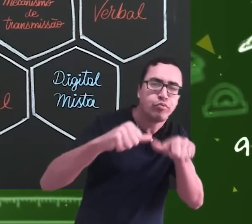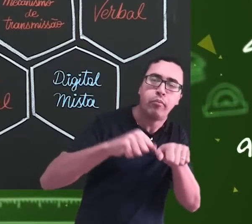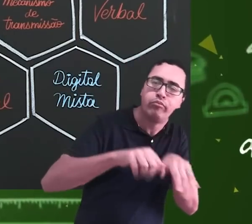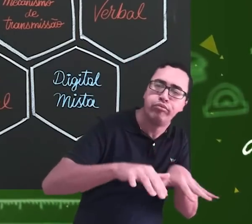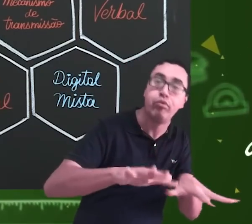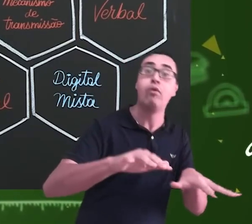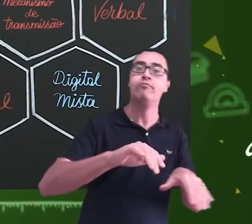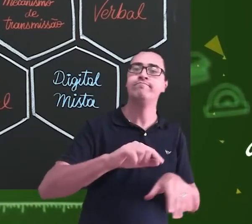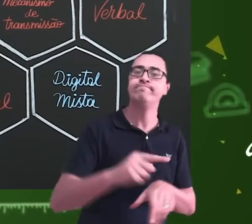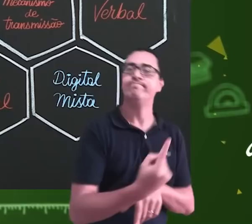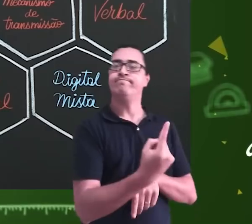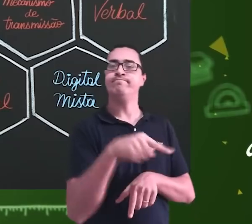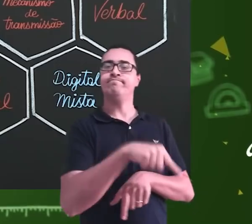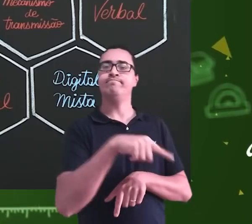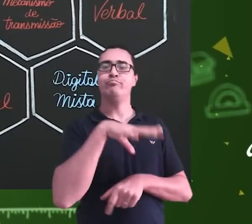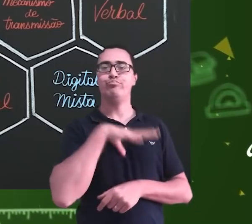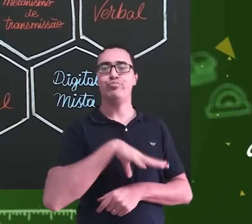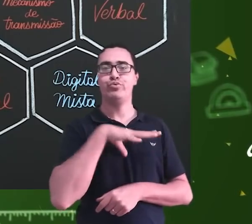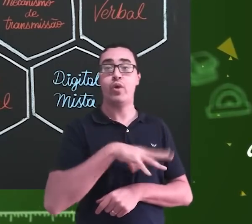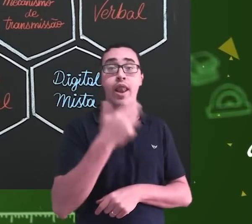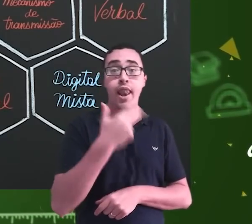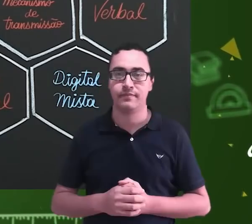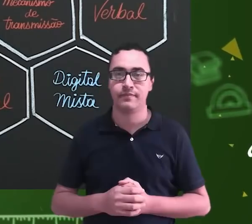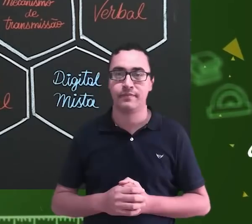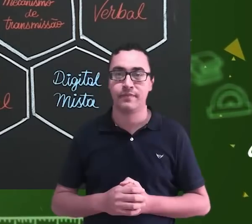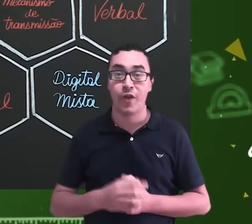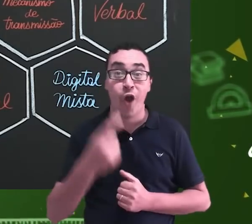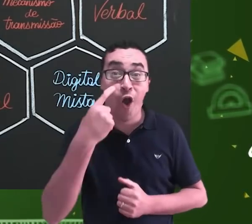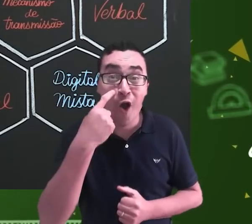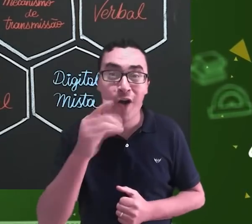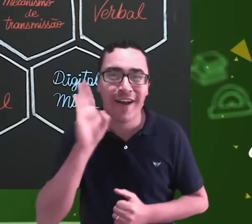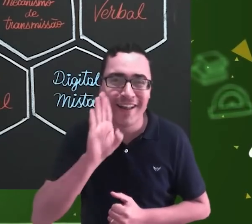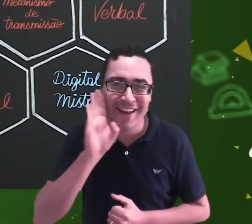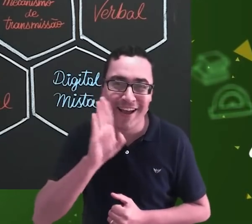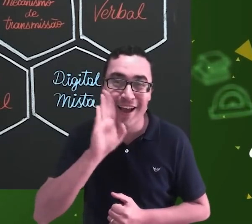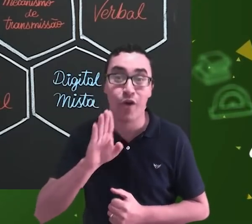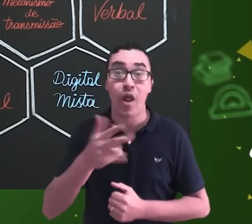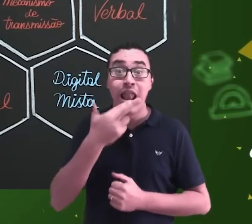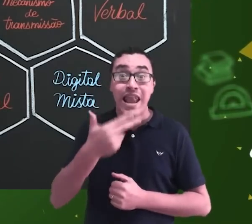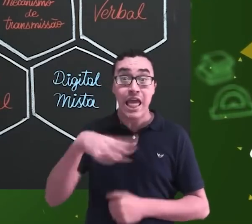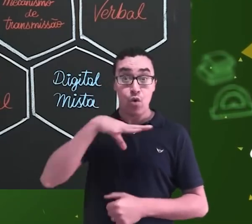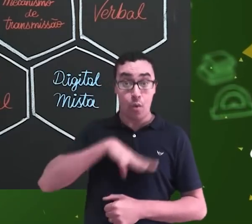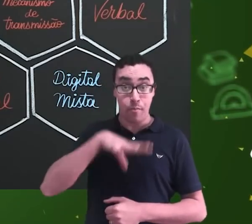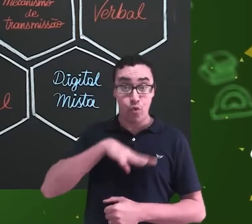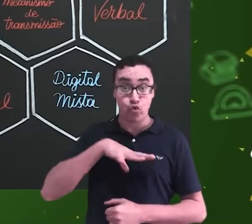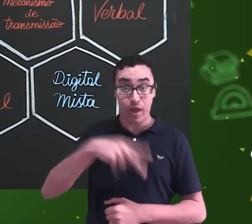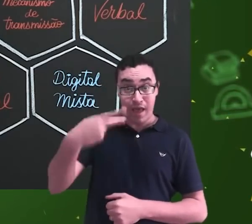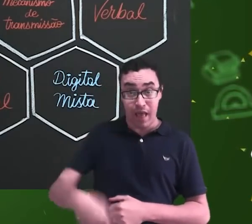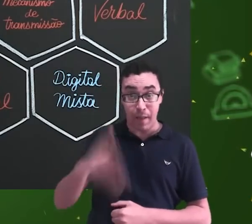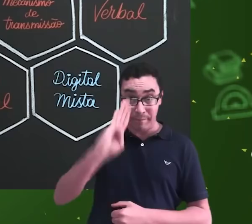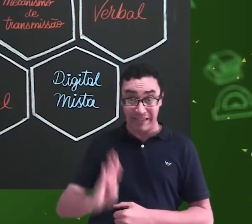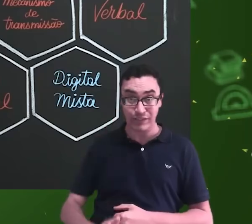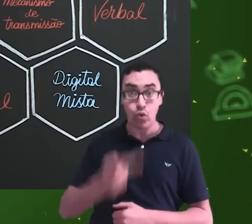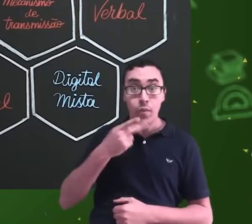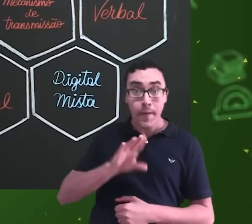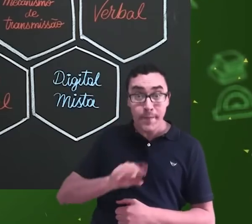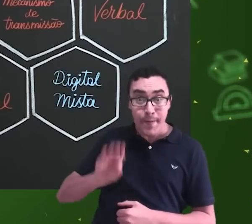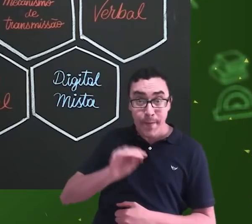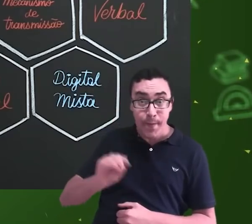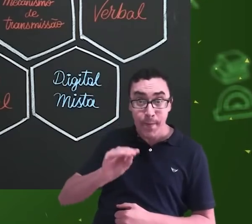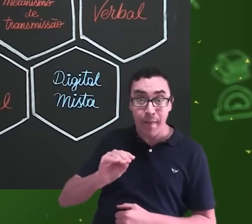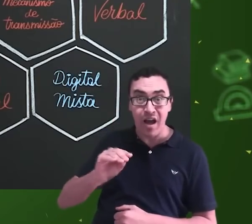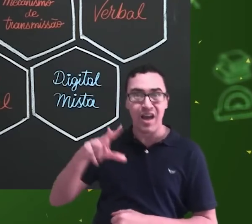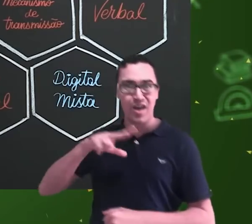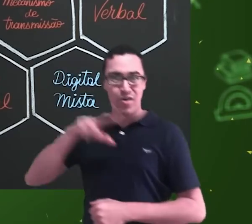especial que se transforma no que a gente chama hoje de língua portuguesa. E olha só que barato, a língua portuguesa falada aqui no Brasil, ela tem muitas